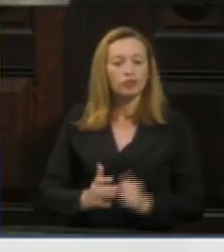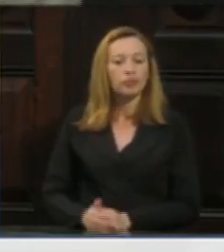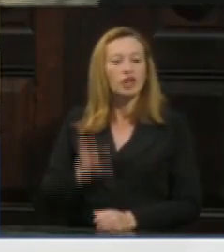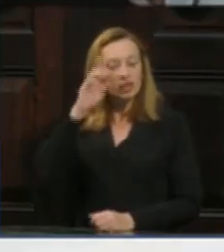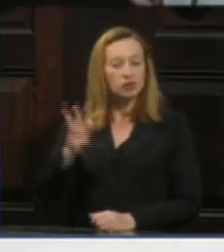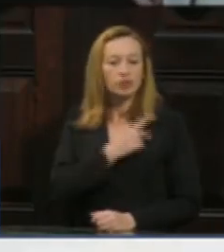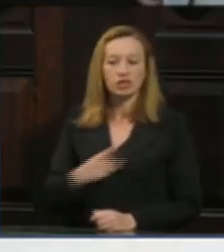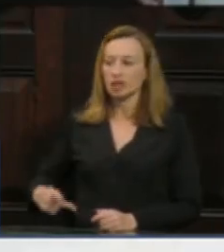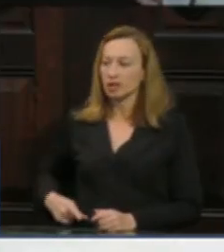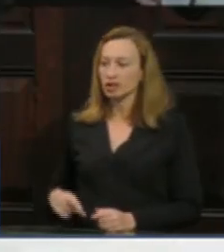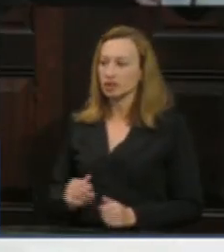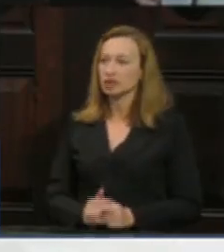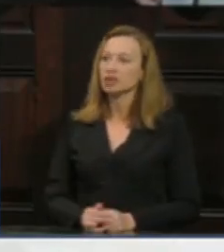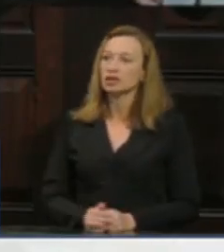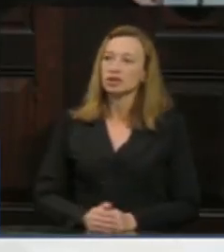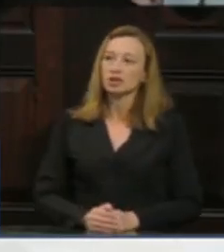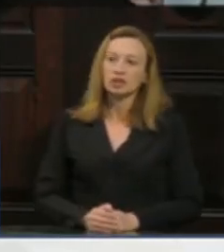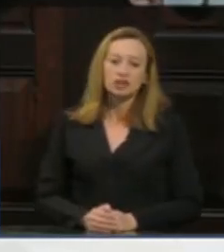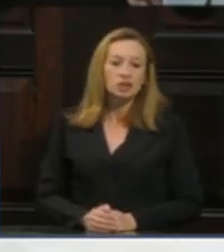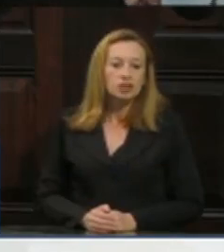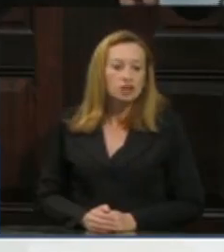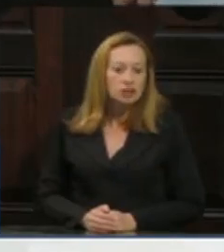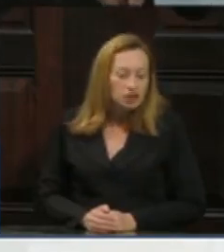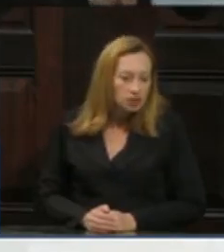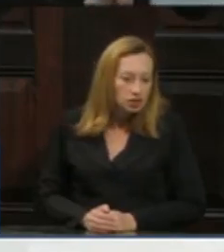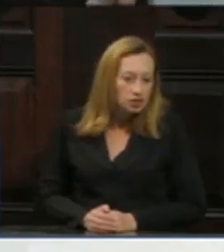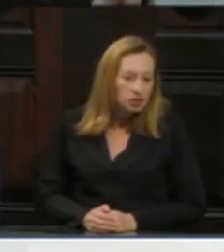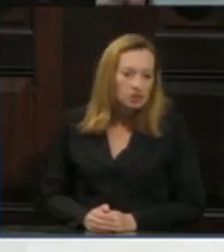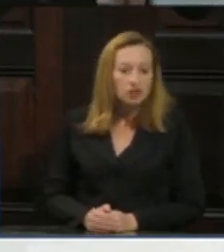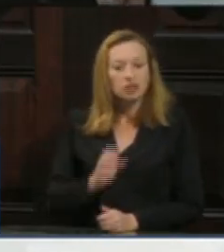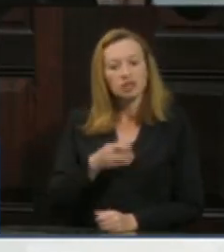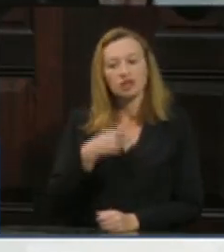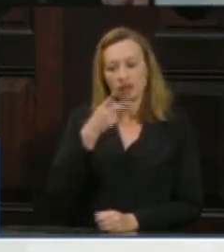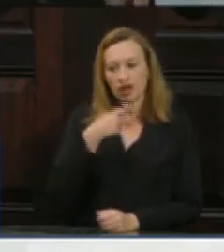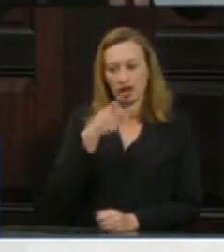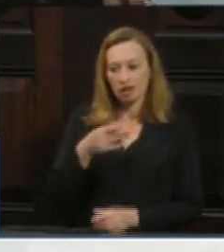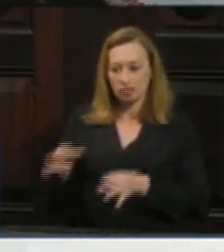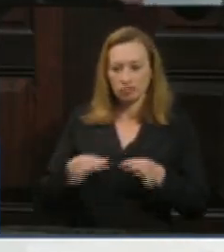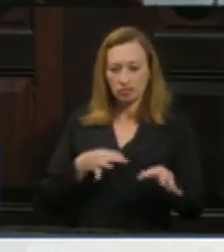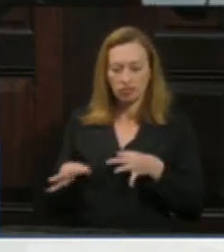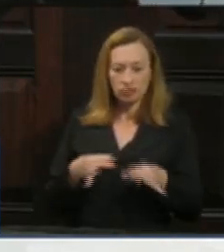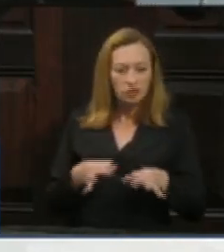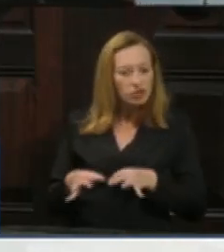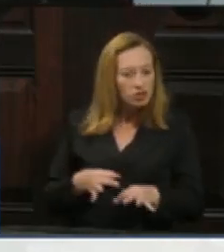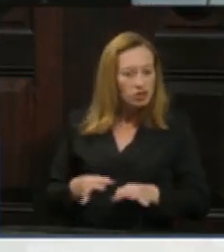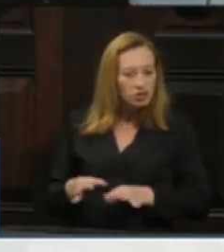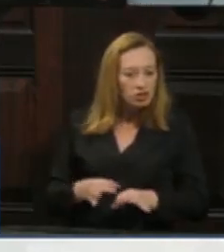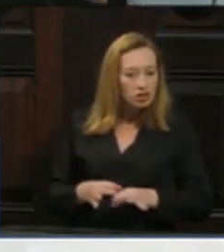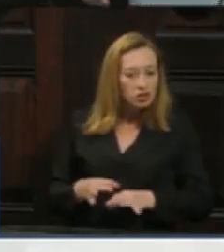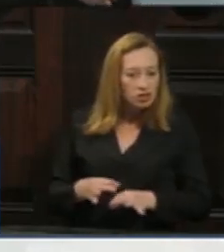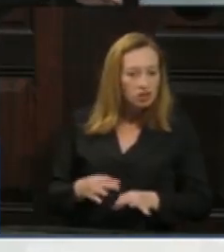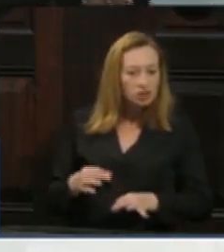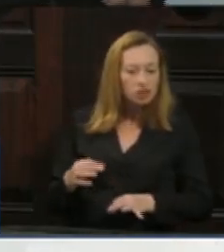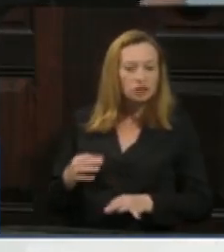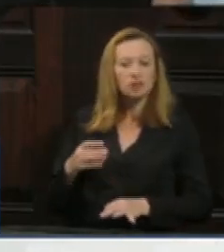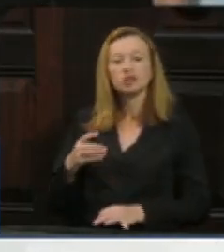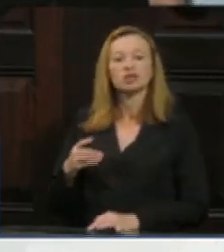deputado André Siciliano também nessa direção opinará. Encaminharei ao mesmo tal solicitação e parabéns,